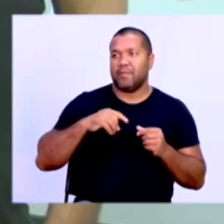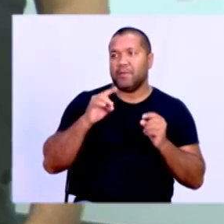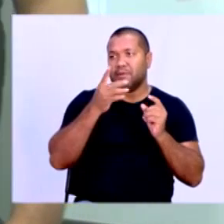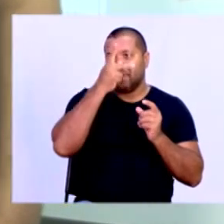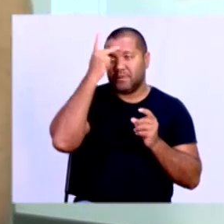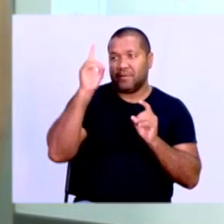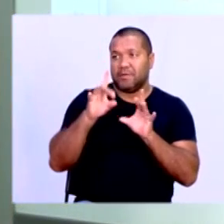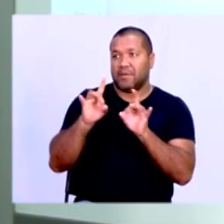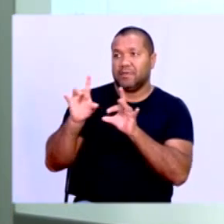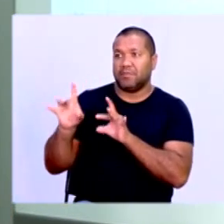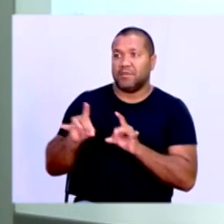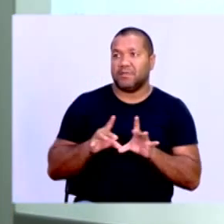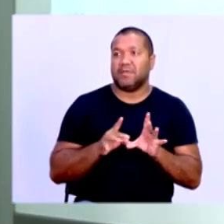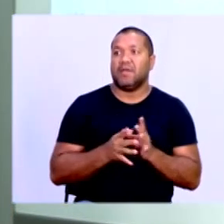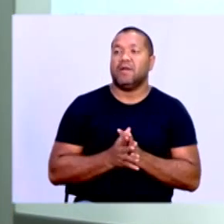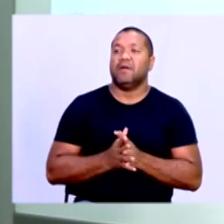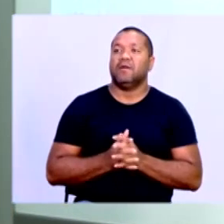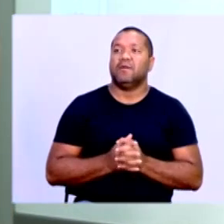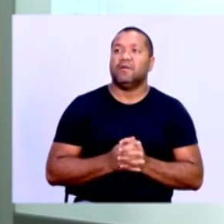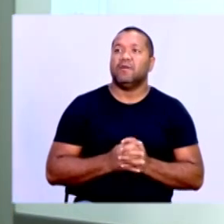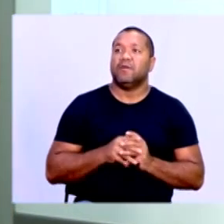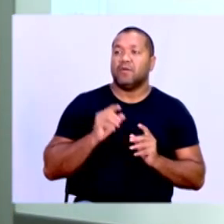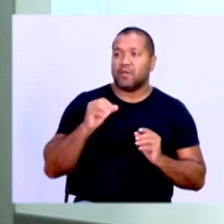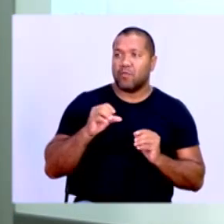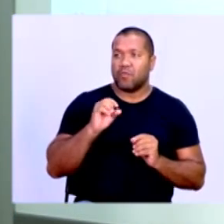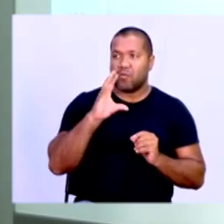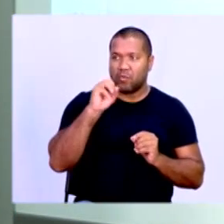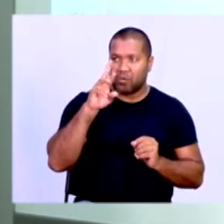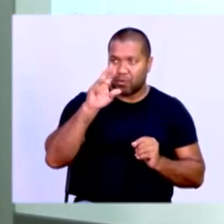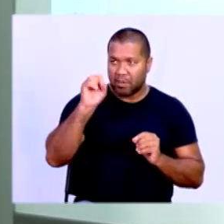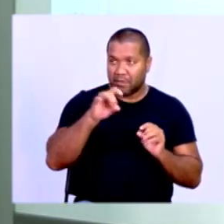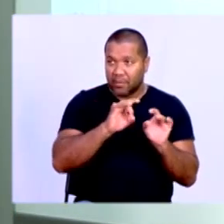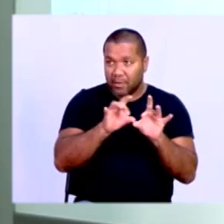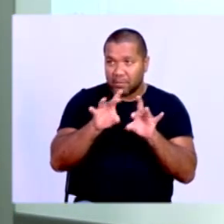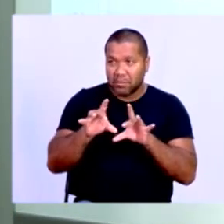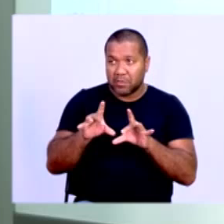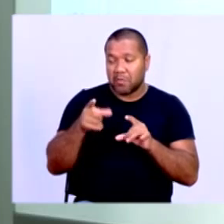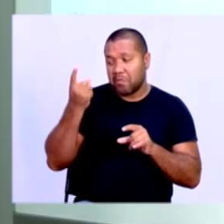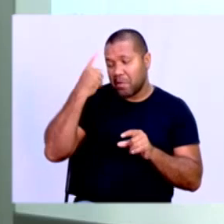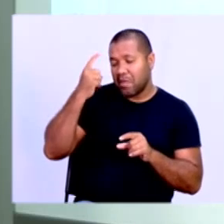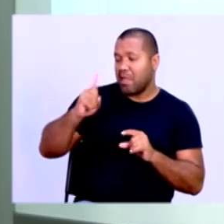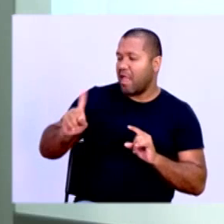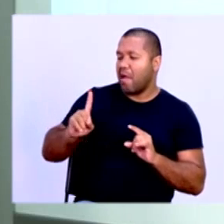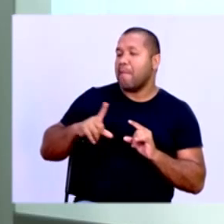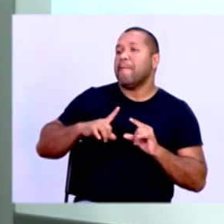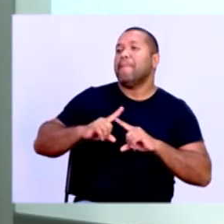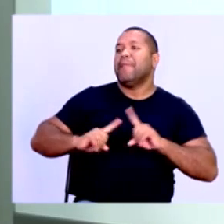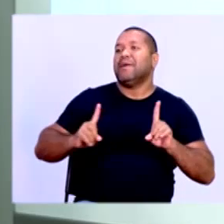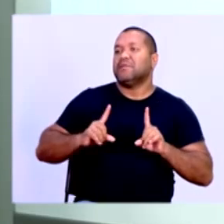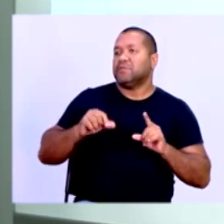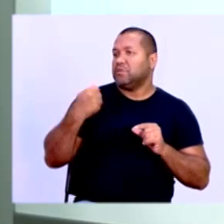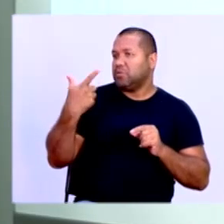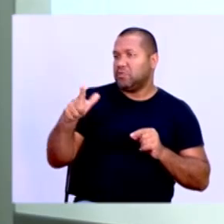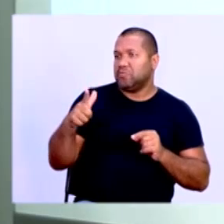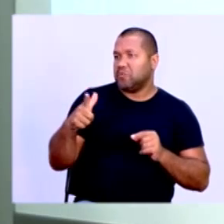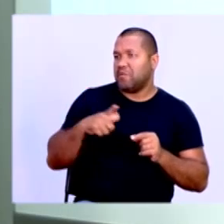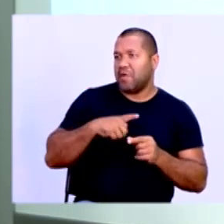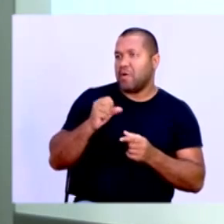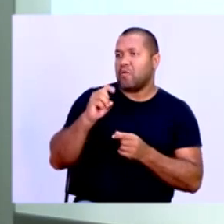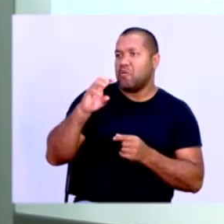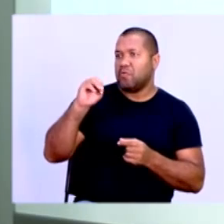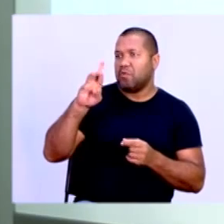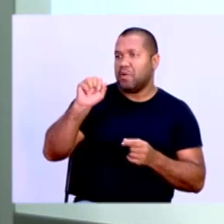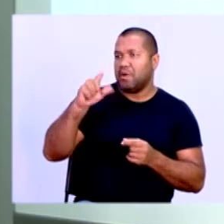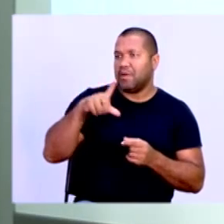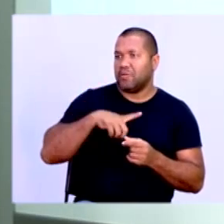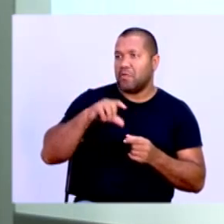isso. Então o controlador é essencial. Você pensa que não, mas o controlador, sem o controlador ia virar uma verdadeira bagunça,